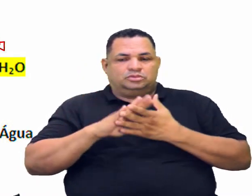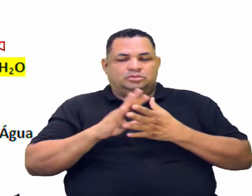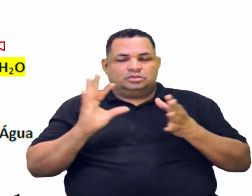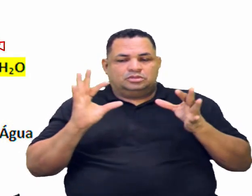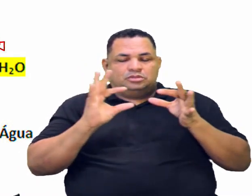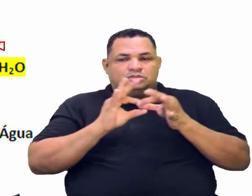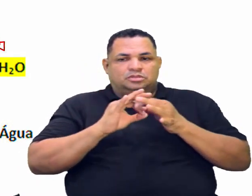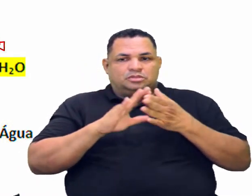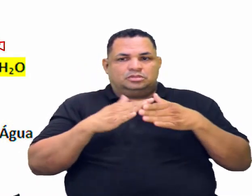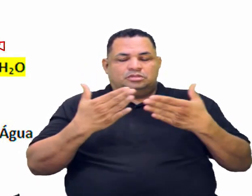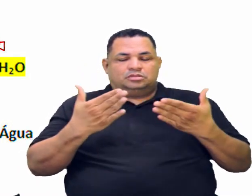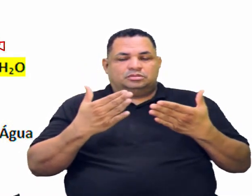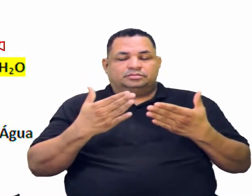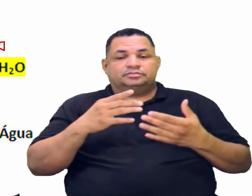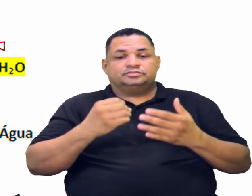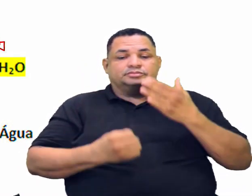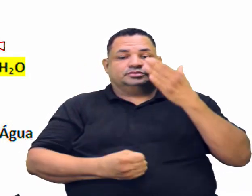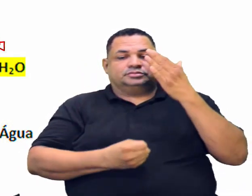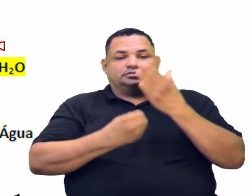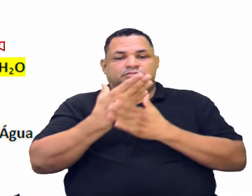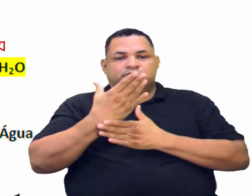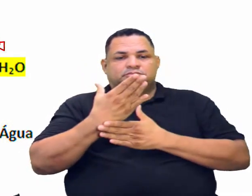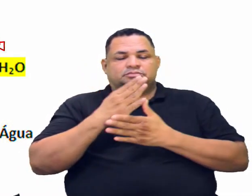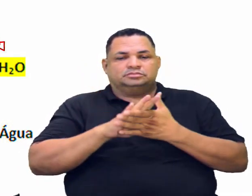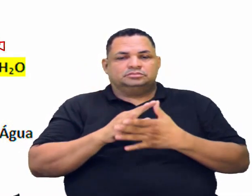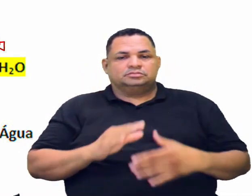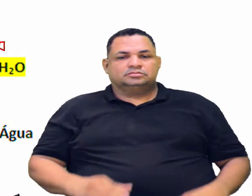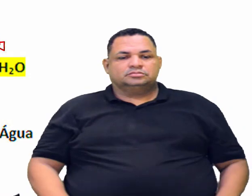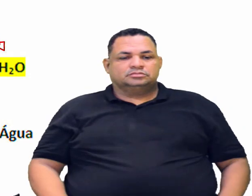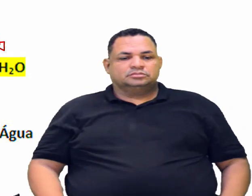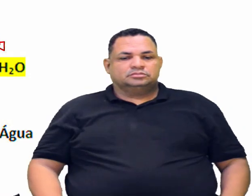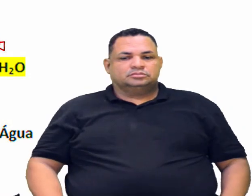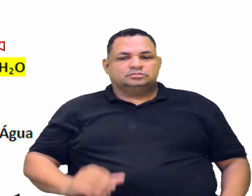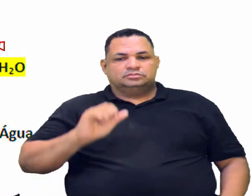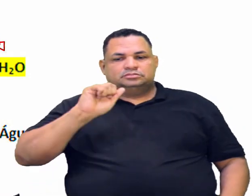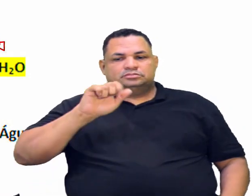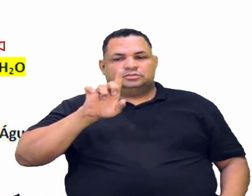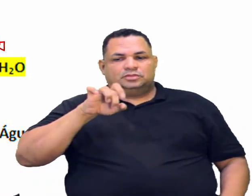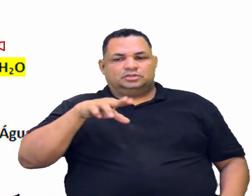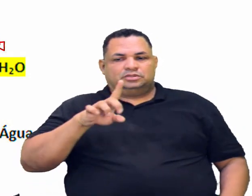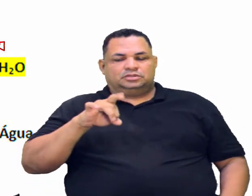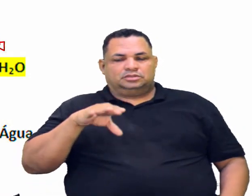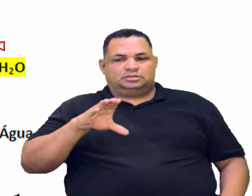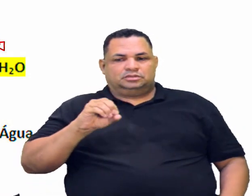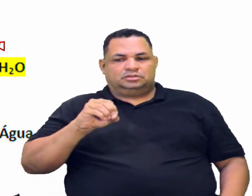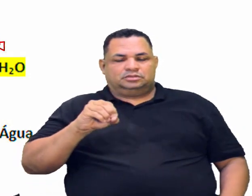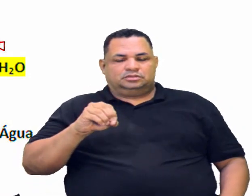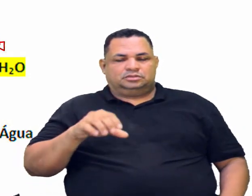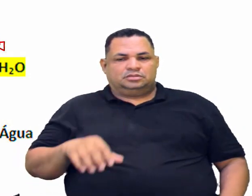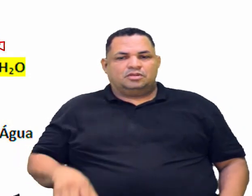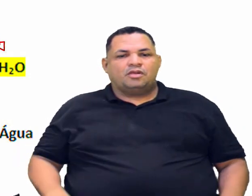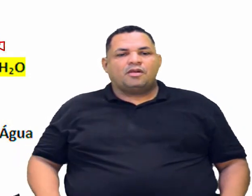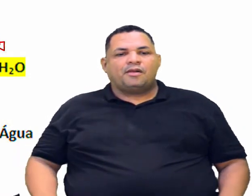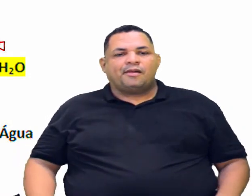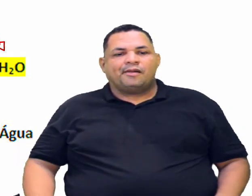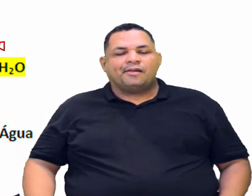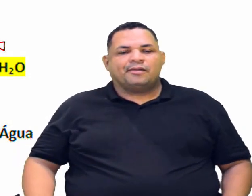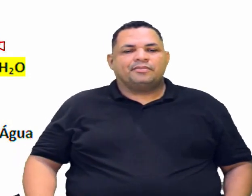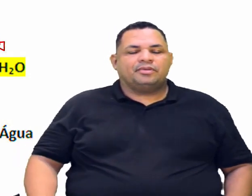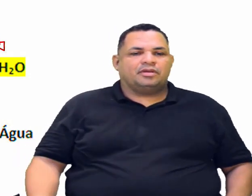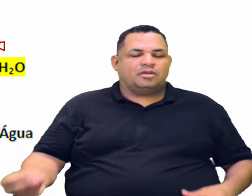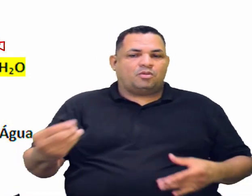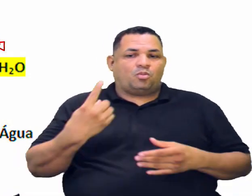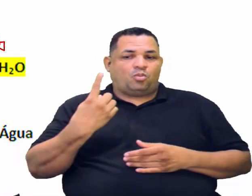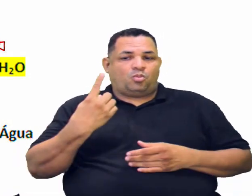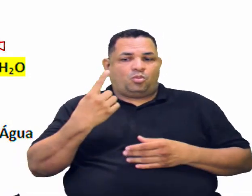pi aqui. E aí dá origem ao nosso alceno. Então, desidratação intramolecular, ou seja,